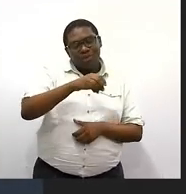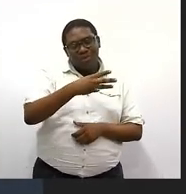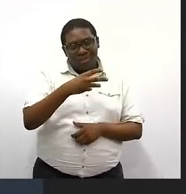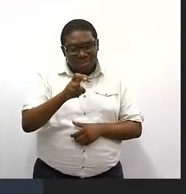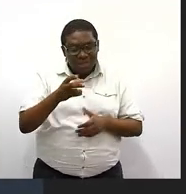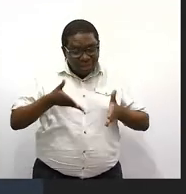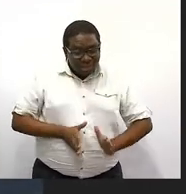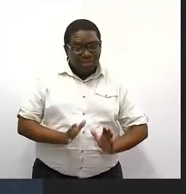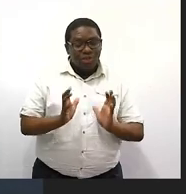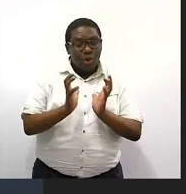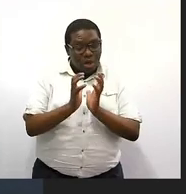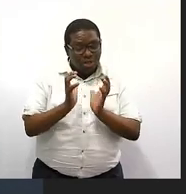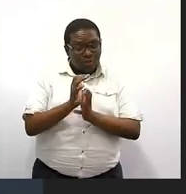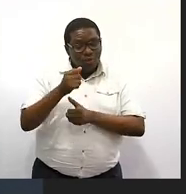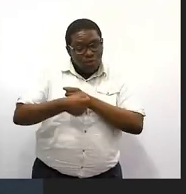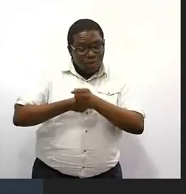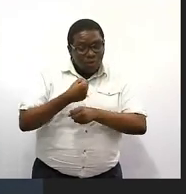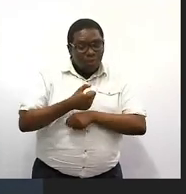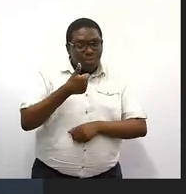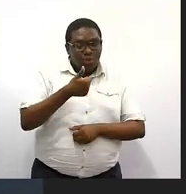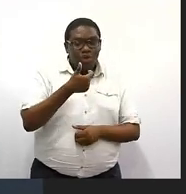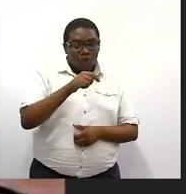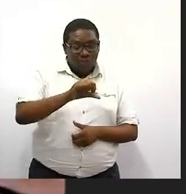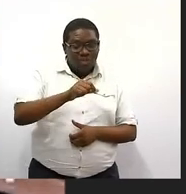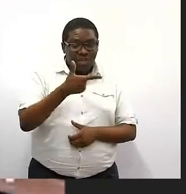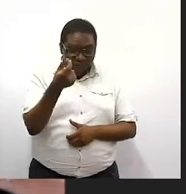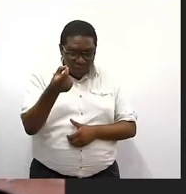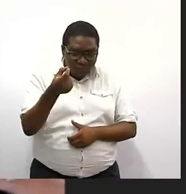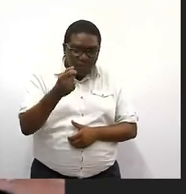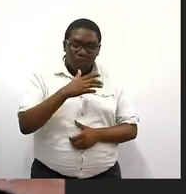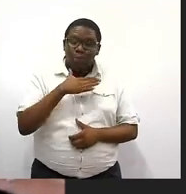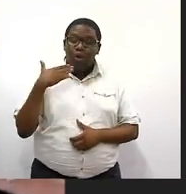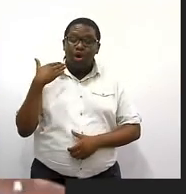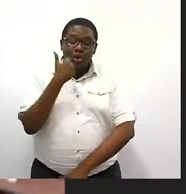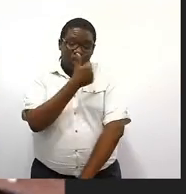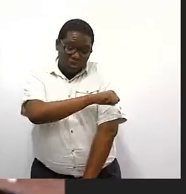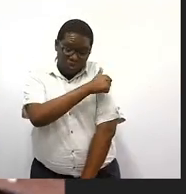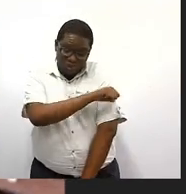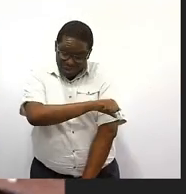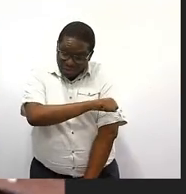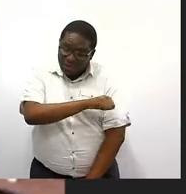ano de 1920 e morreu no Rio de Janeiro em